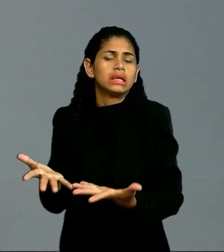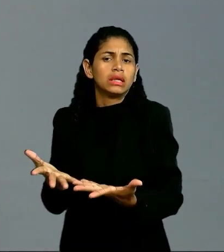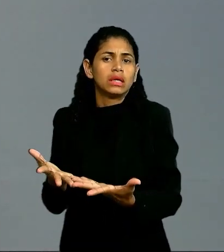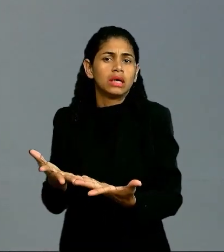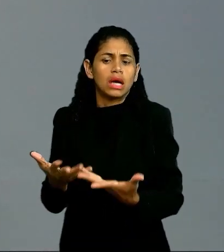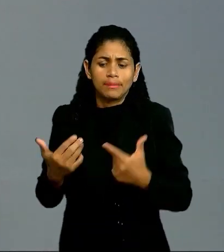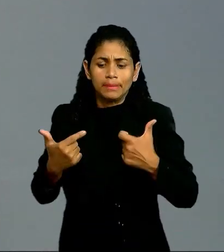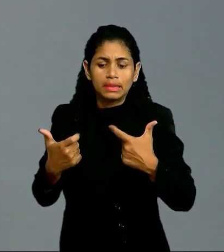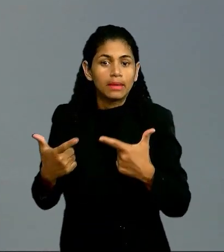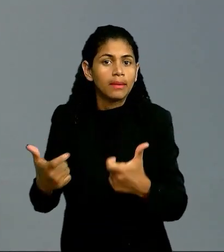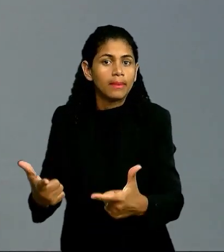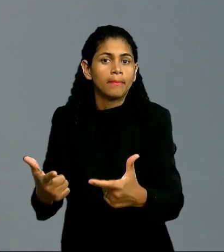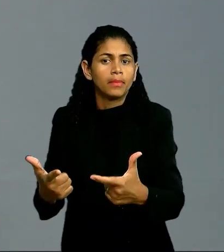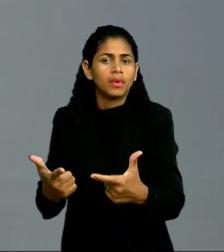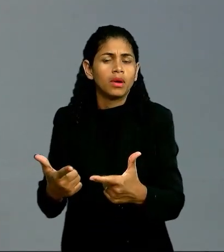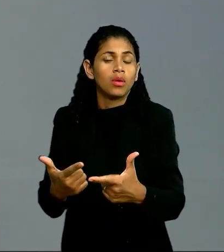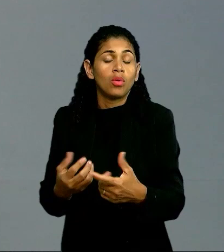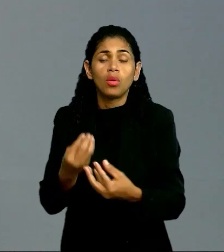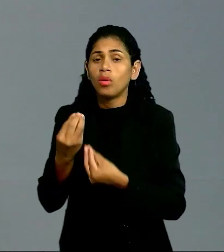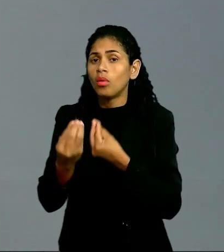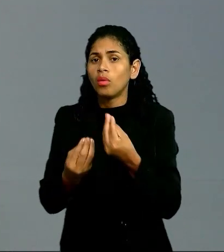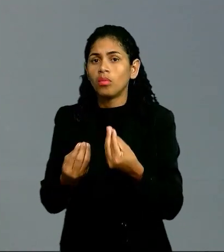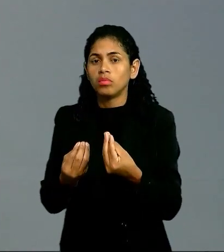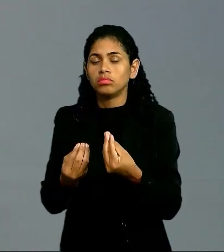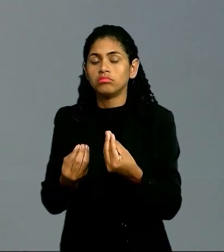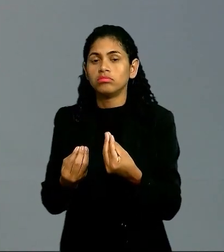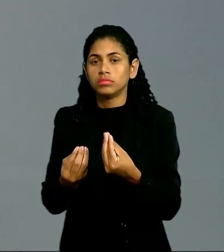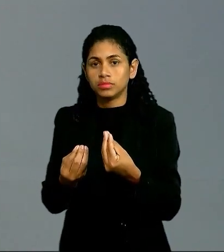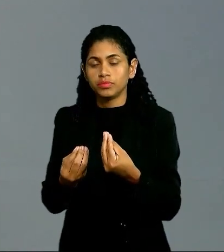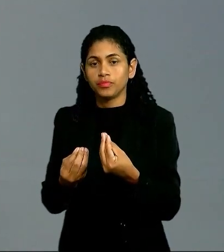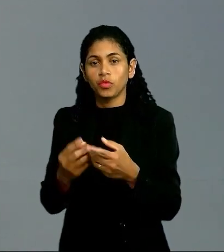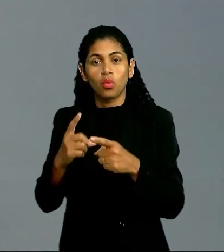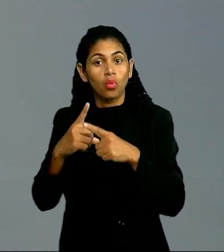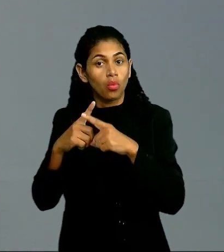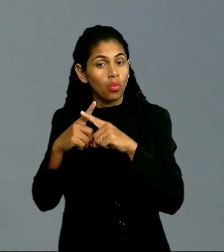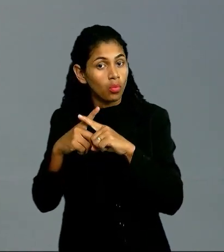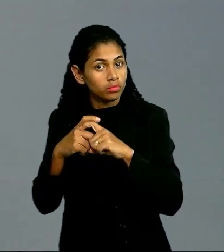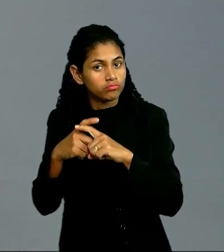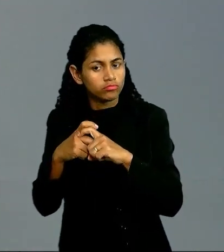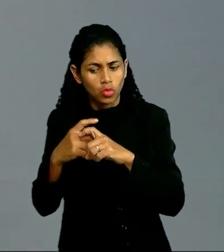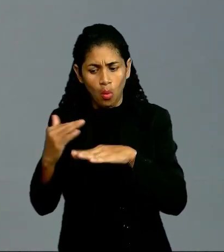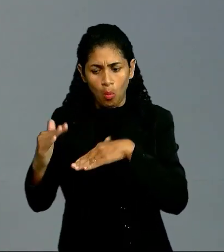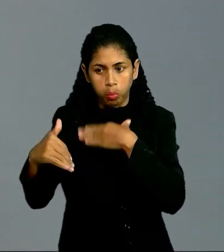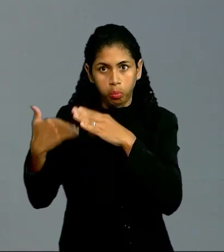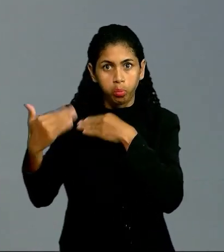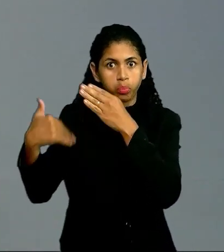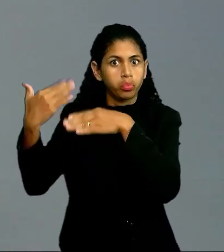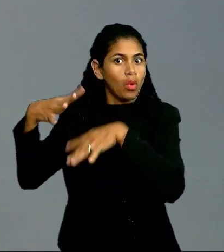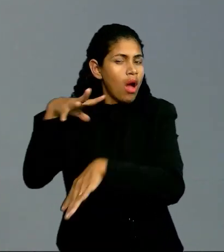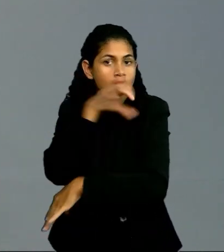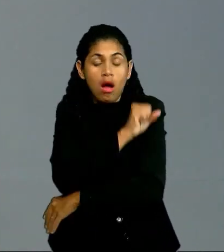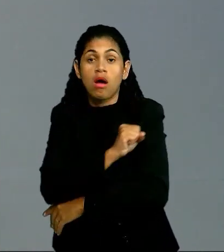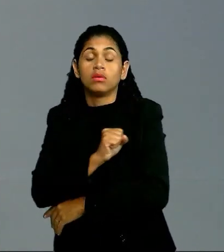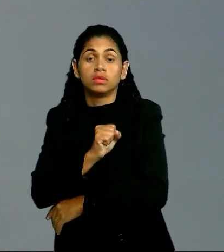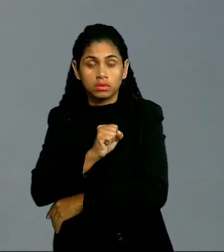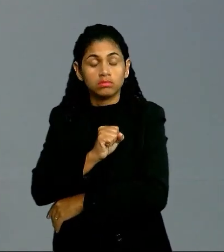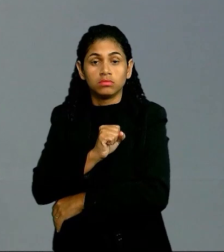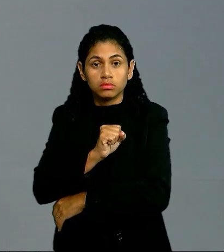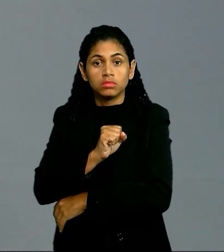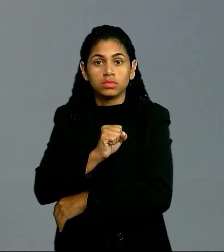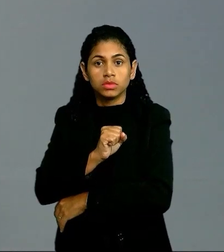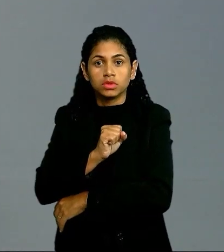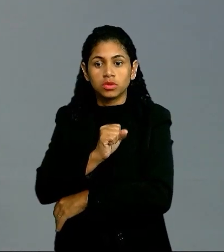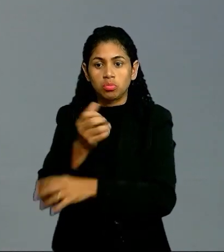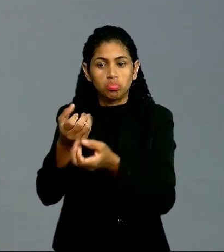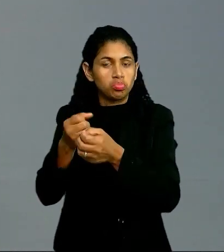o nazismo ele cresce muito rapidamente e o Hitler ele consegue descumprir o Tratado de Versalhes, né, que dizia que